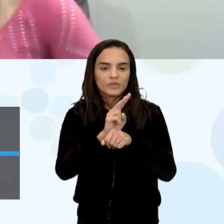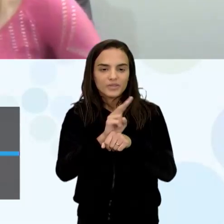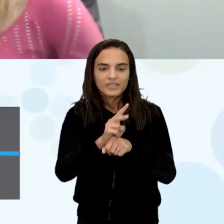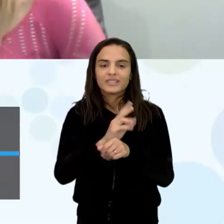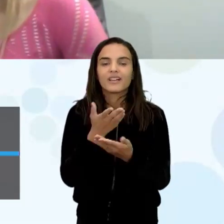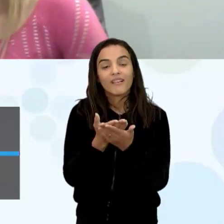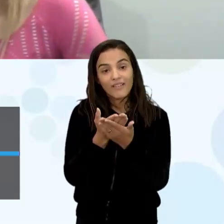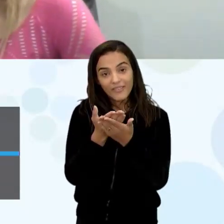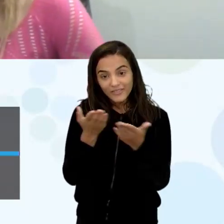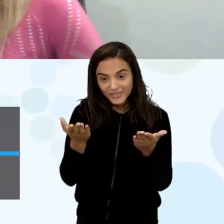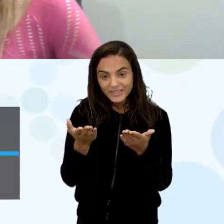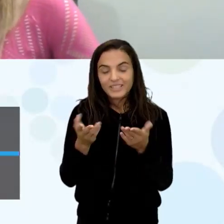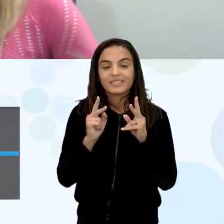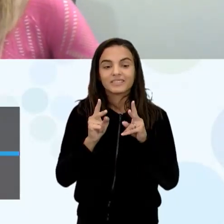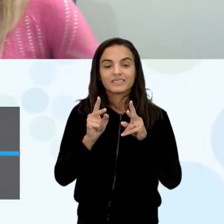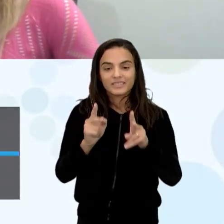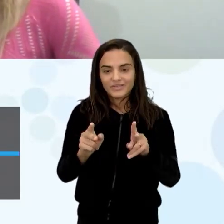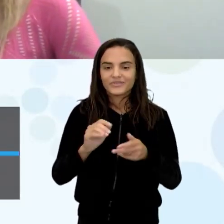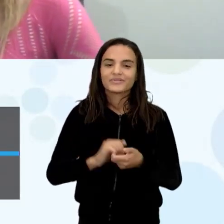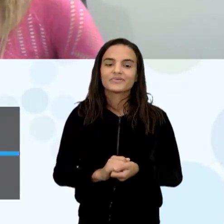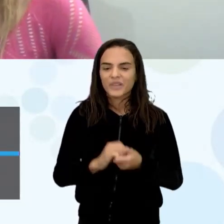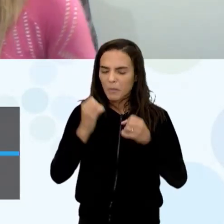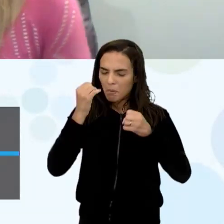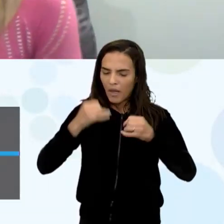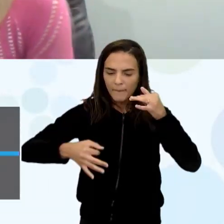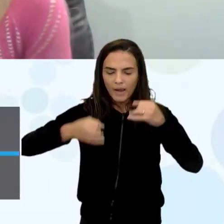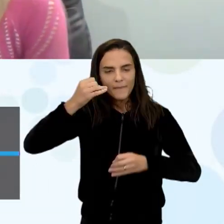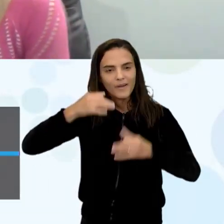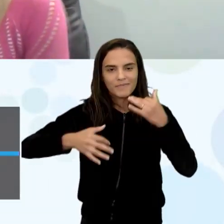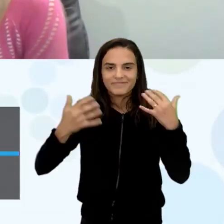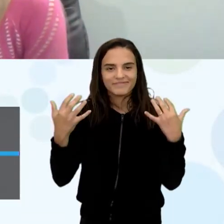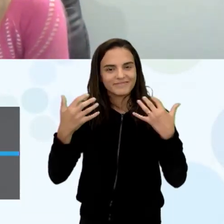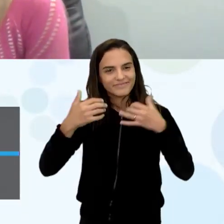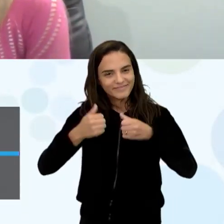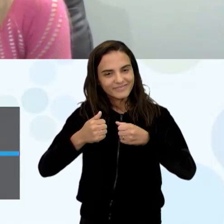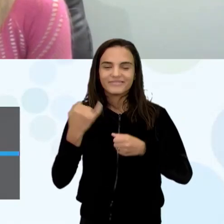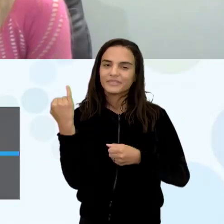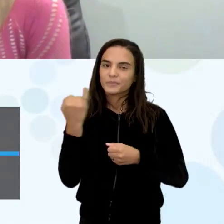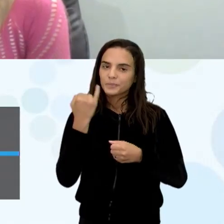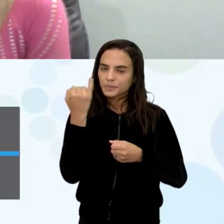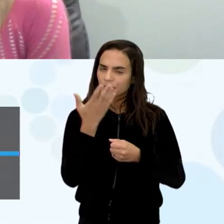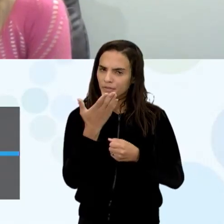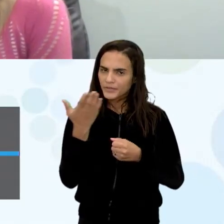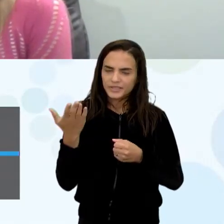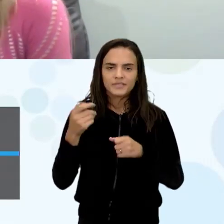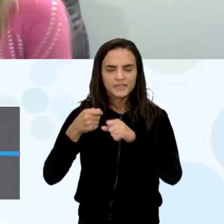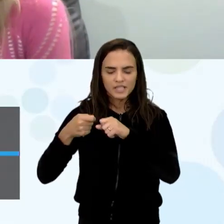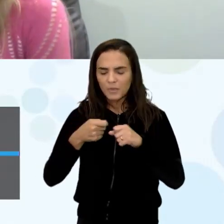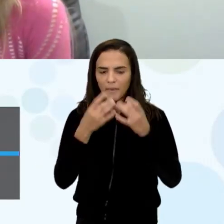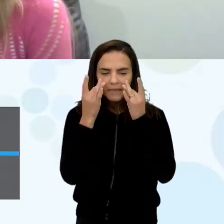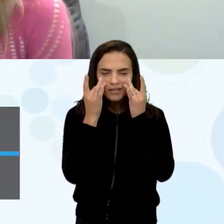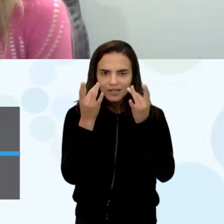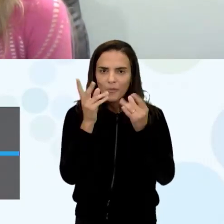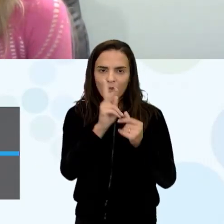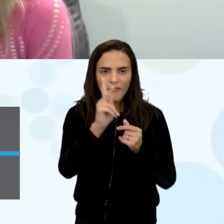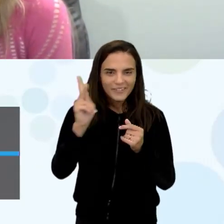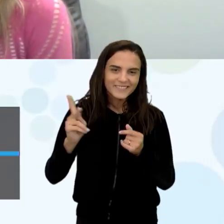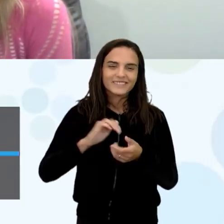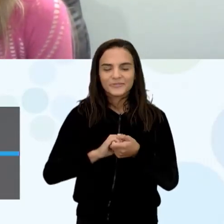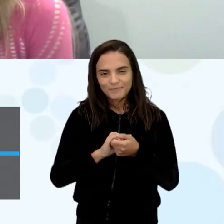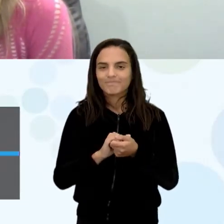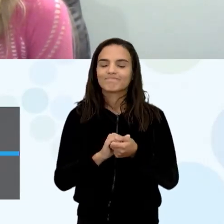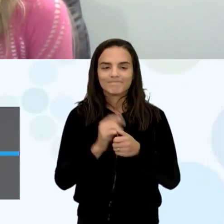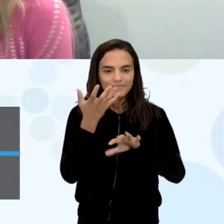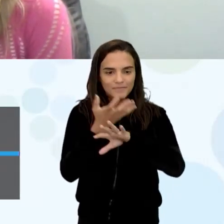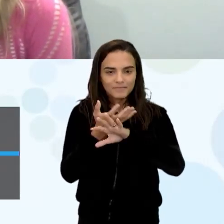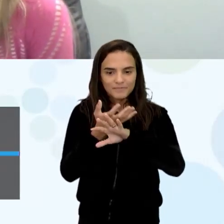e a você, como sempre, excelente explicação. É também importante salientar que você fez uma apresentação para os professores das